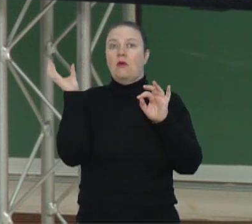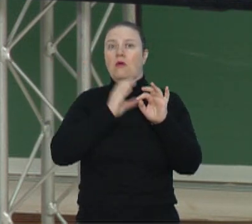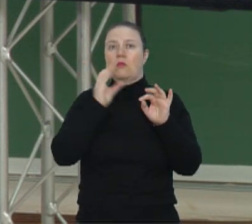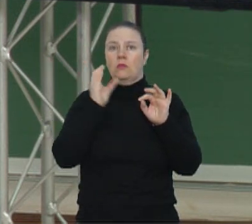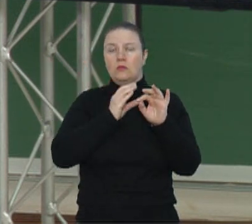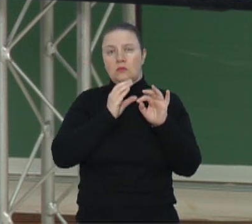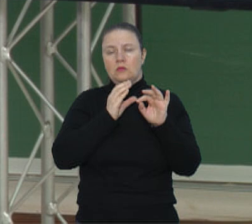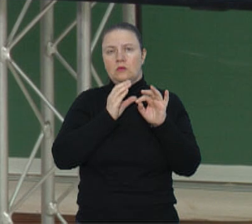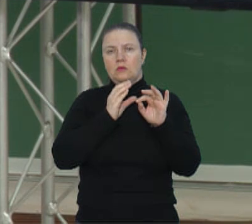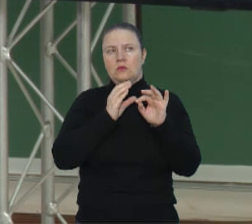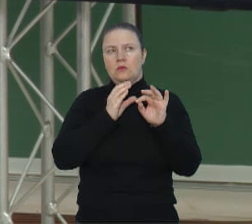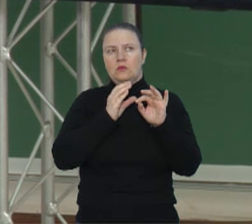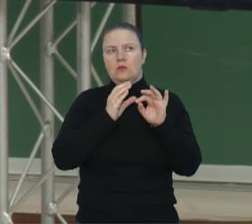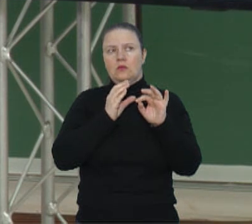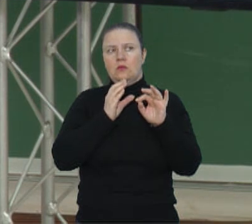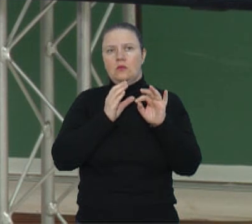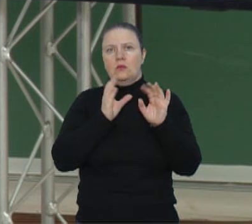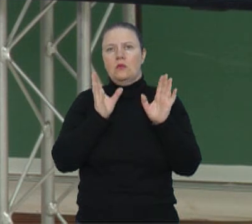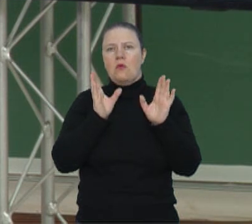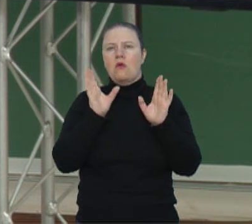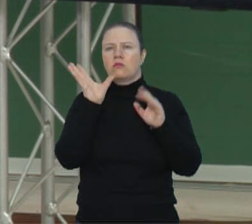Já um som mais curto,